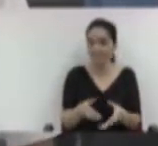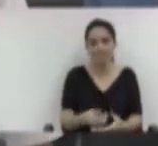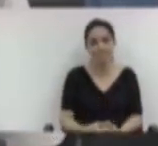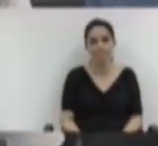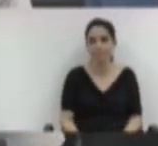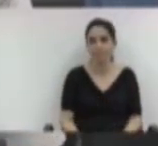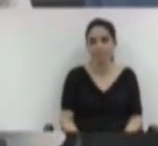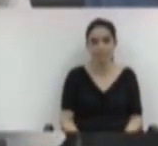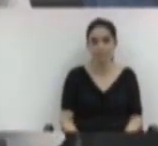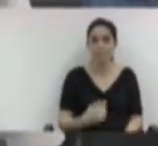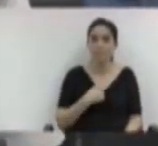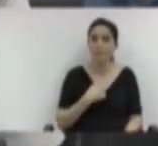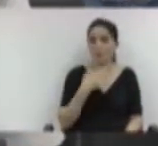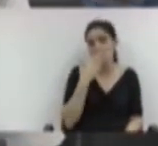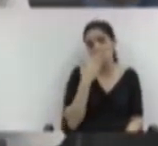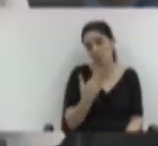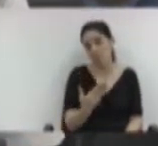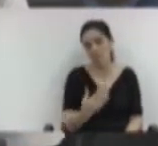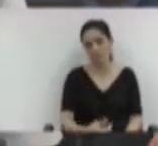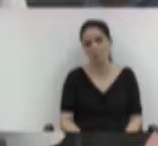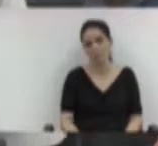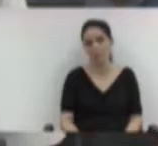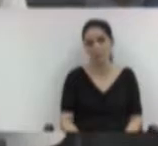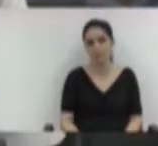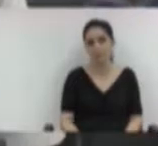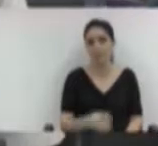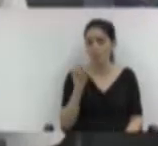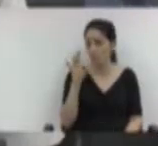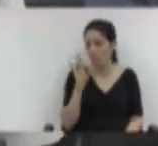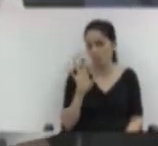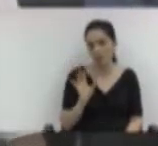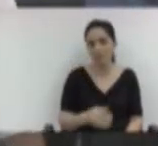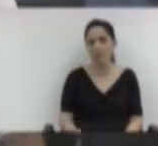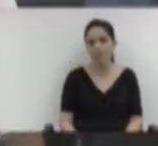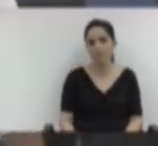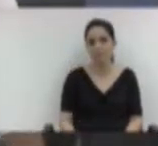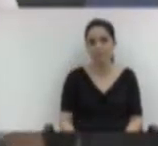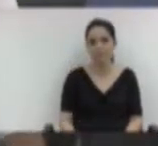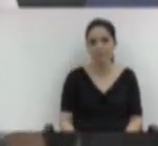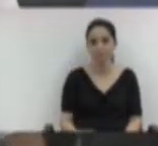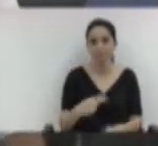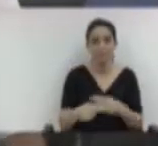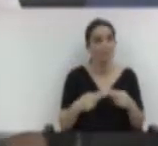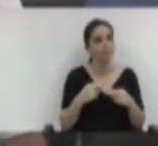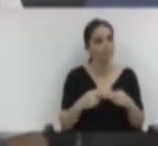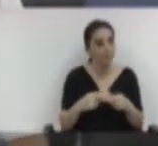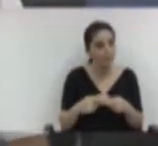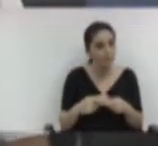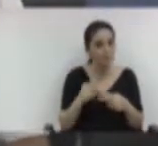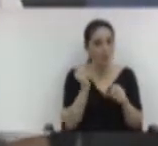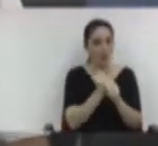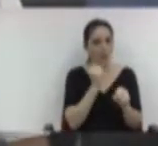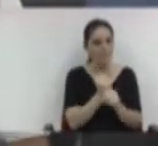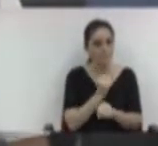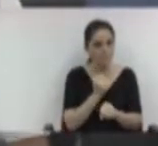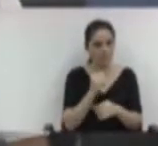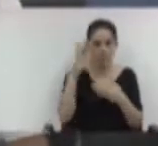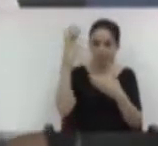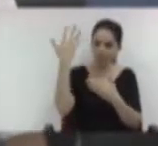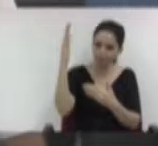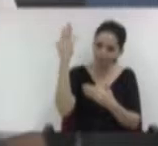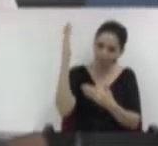Então, por isso que foi feito o requerimento. Só para ir por isso. Então, é uma obra que tem que